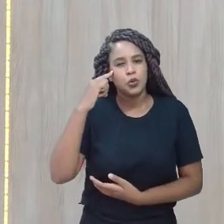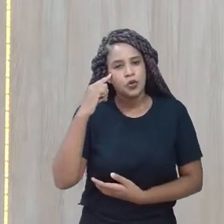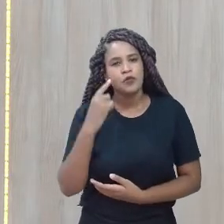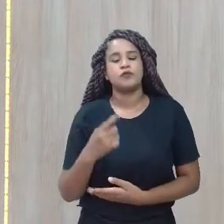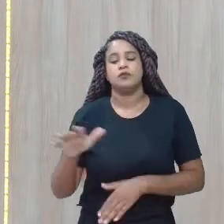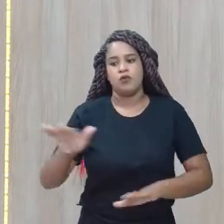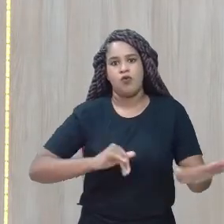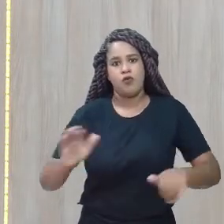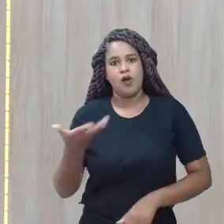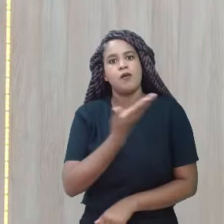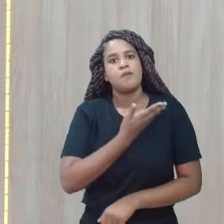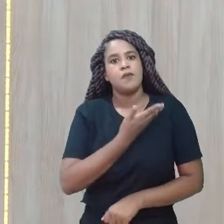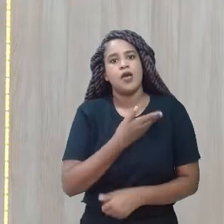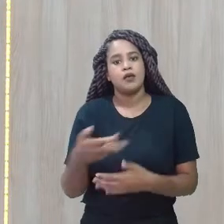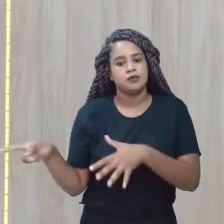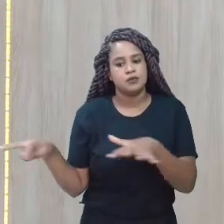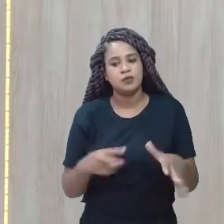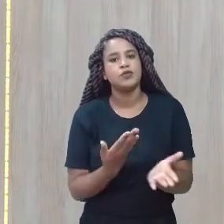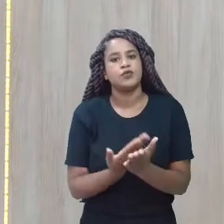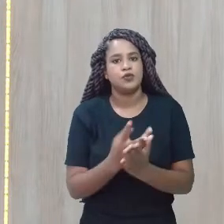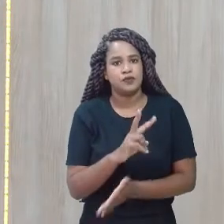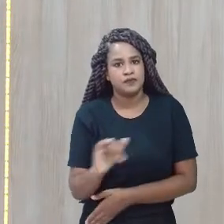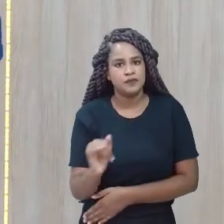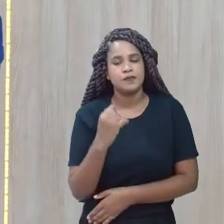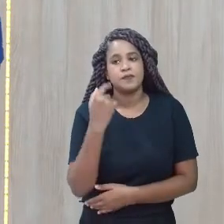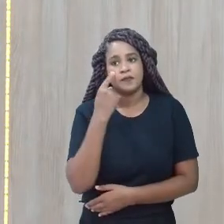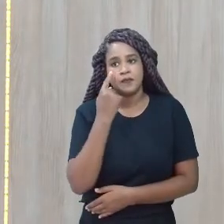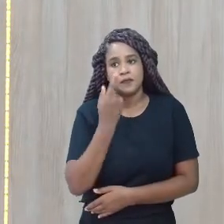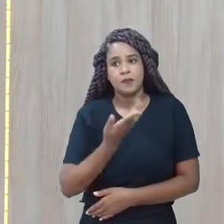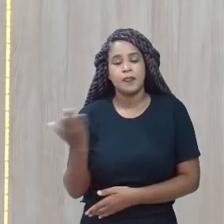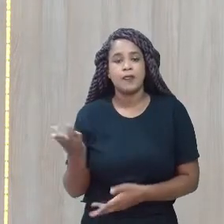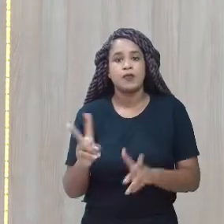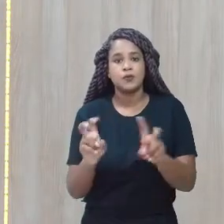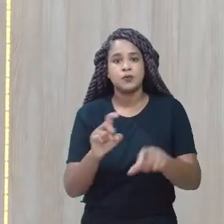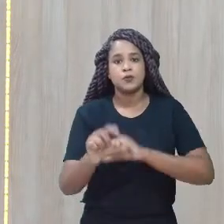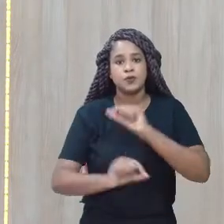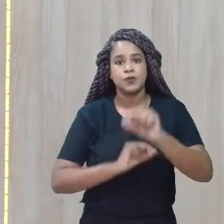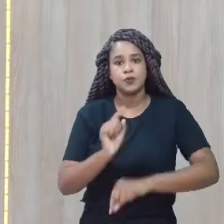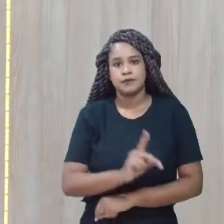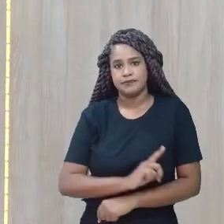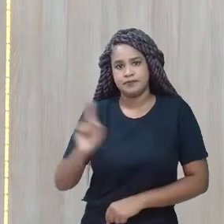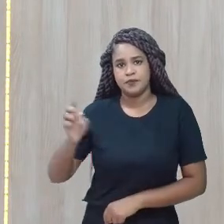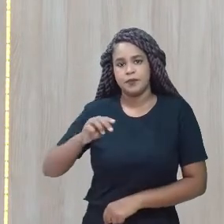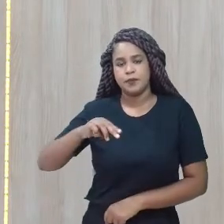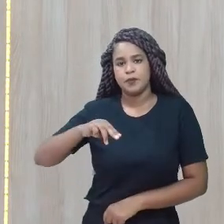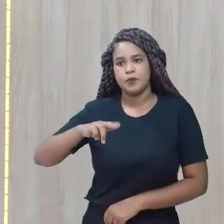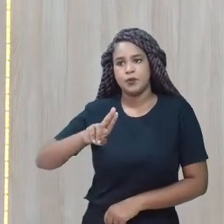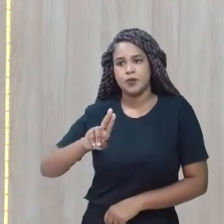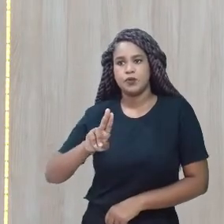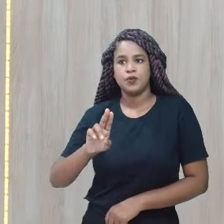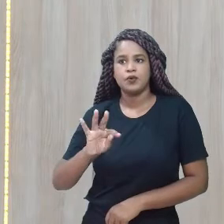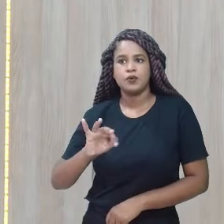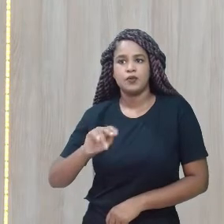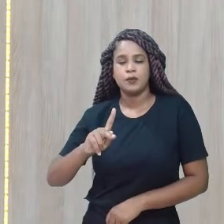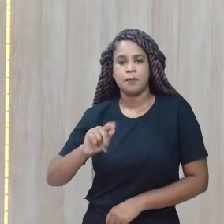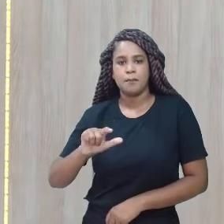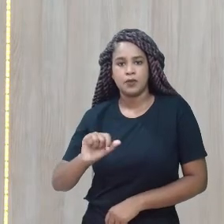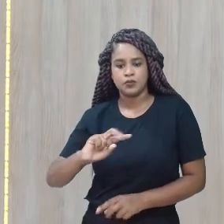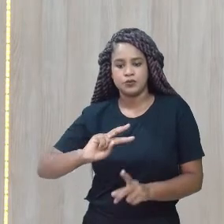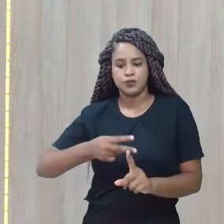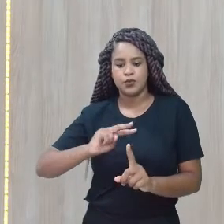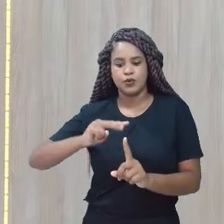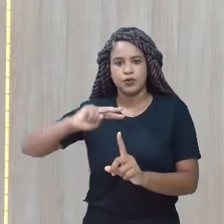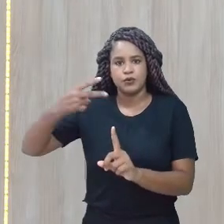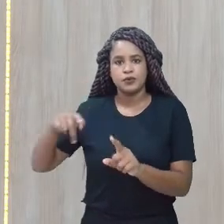gente vai falar sobre isso essa semana, tá certo? Vamos falar um pouquinho sobre múltiplos e divisores. Então, a gente começa a aula de